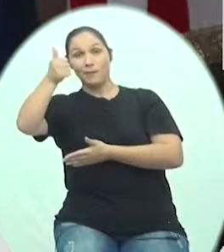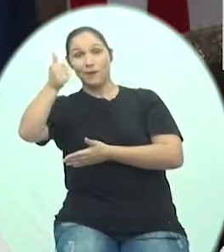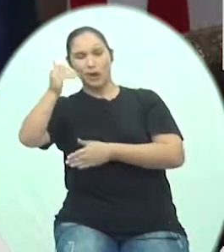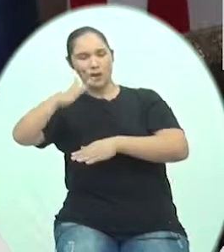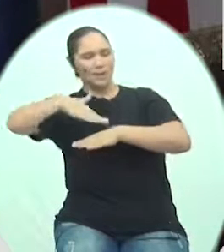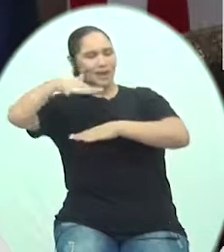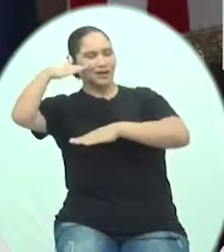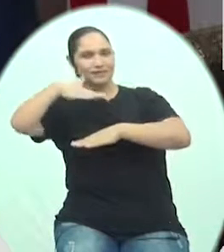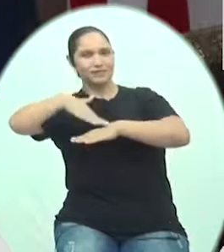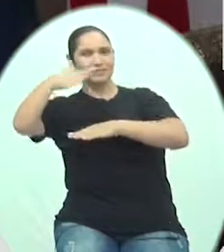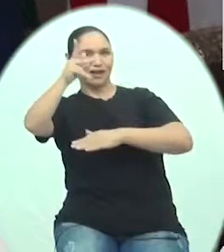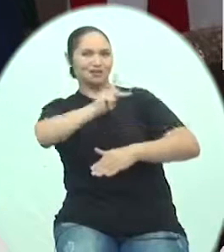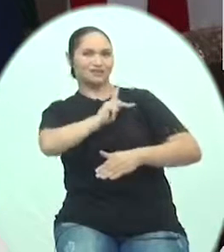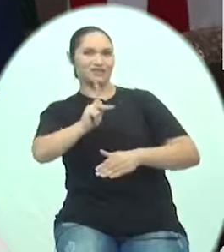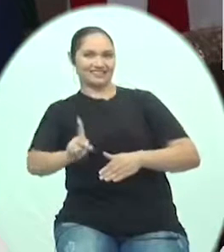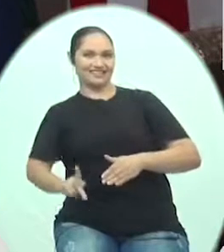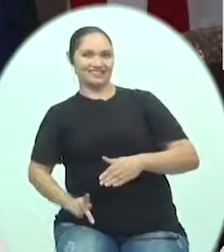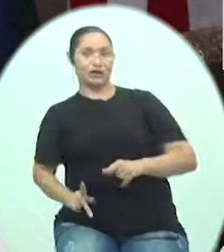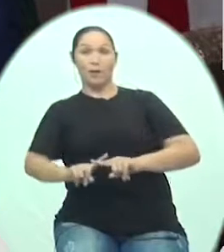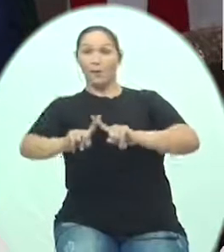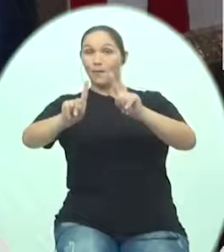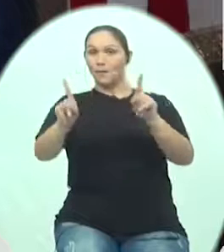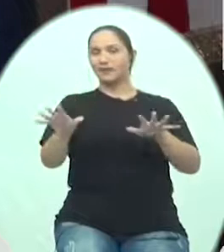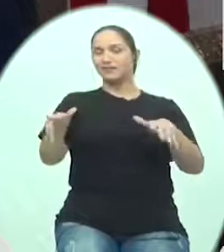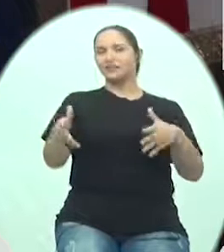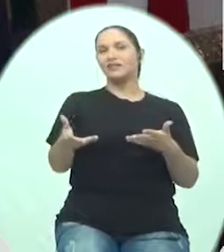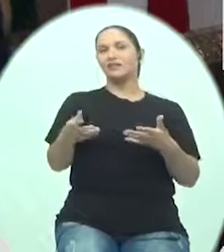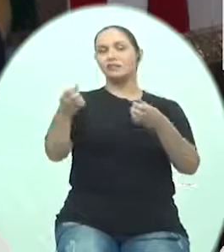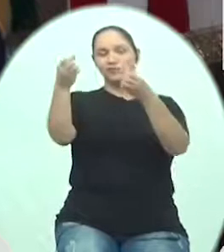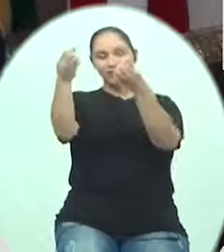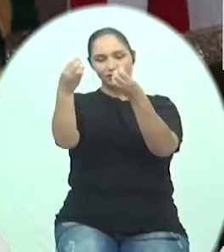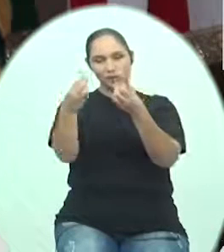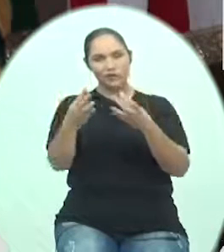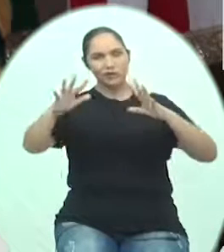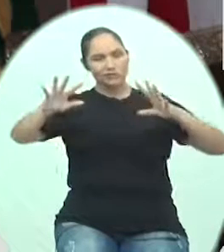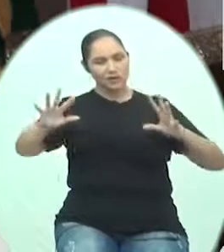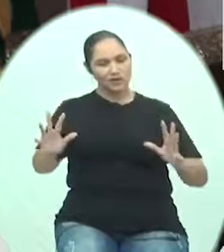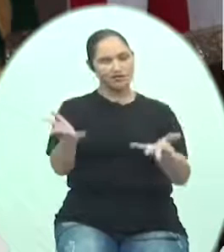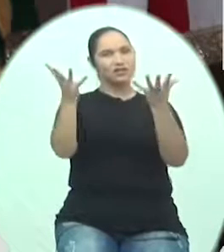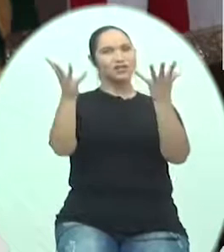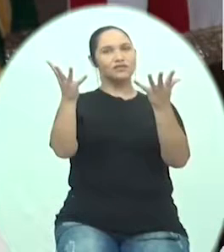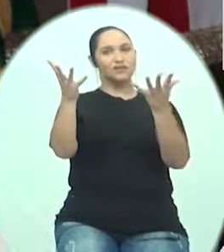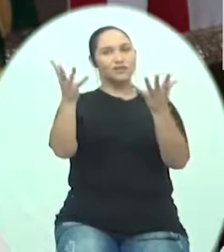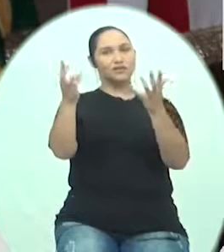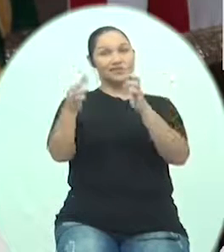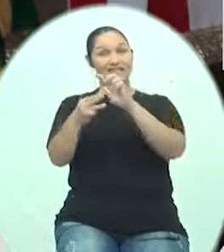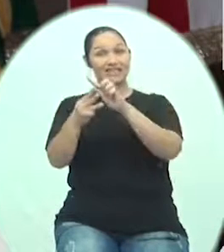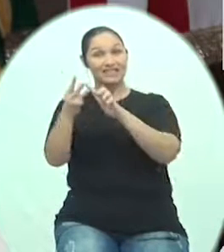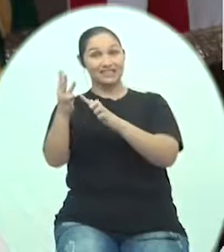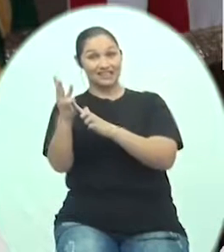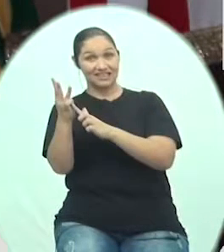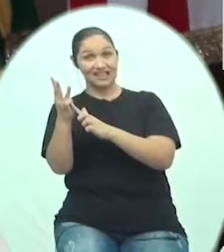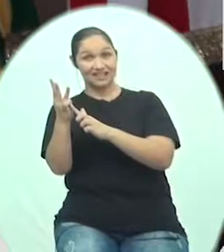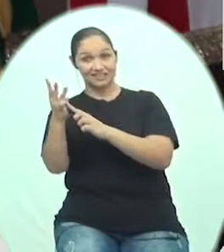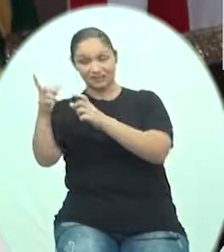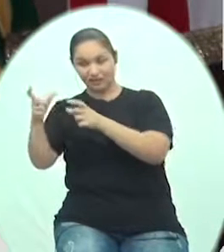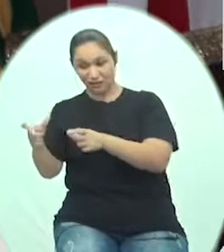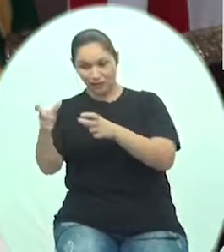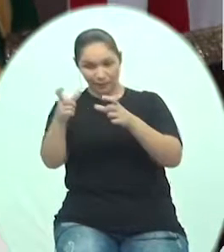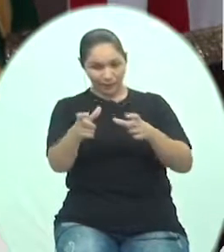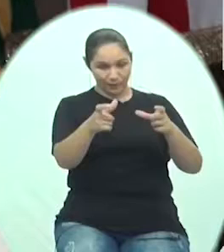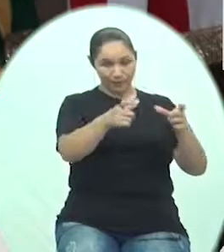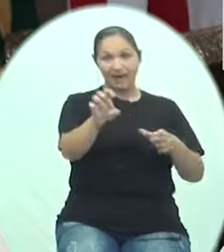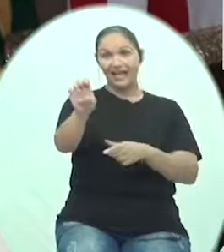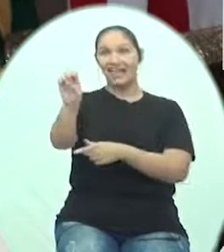nação brasileira mas falei ali desse evento que ocorreu nesses três estádios de mais de